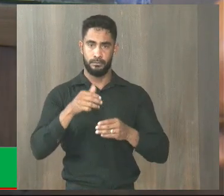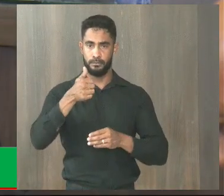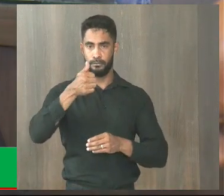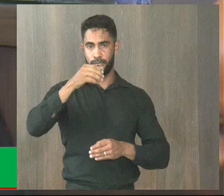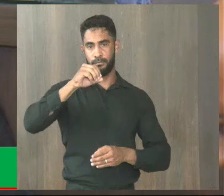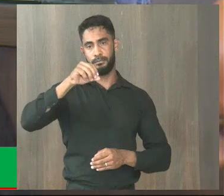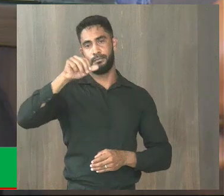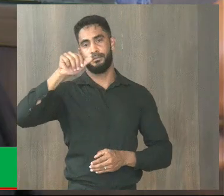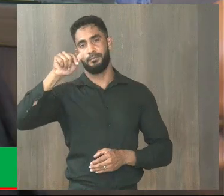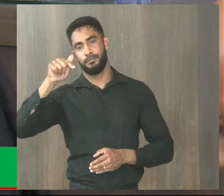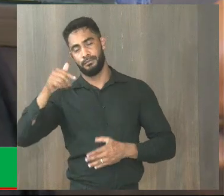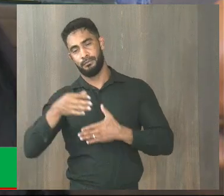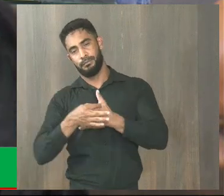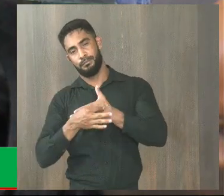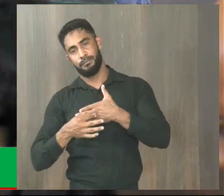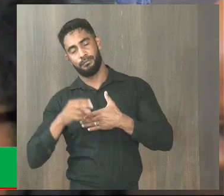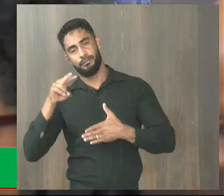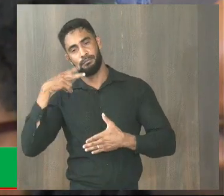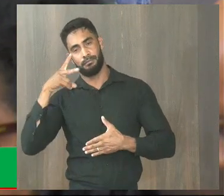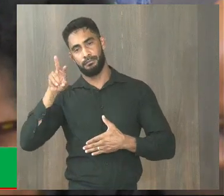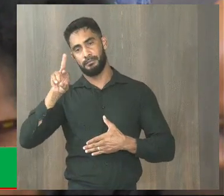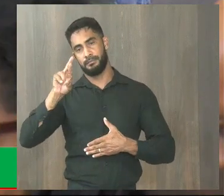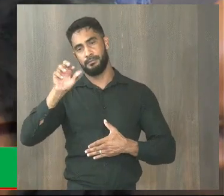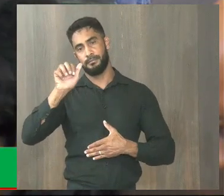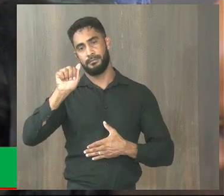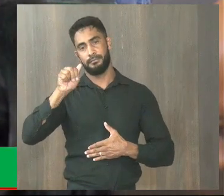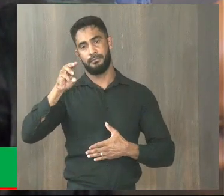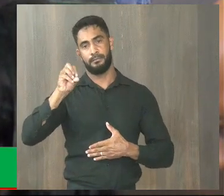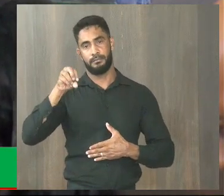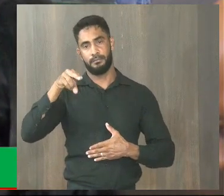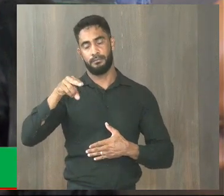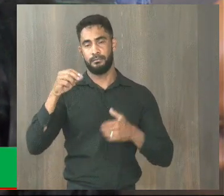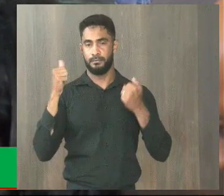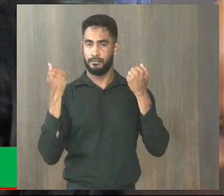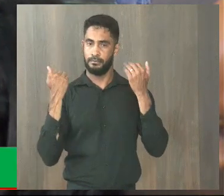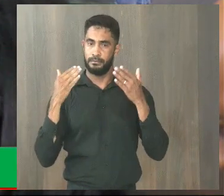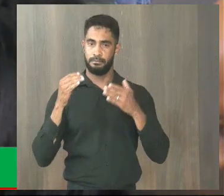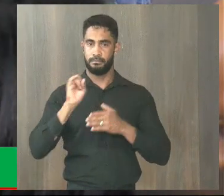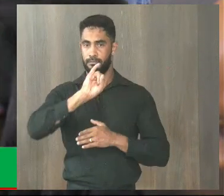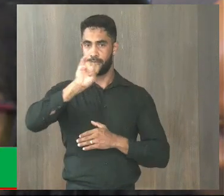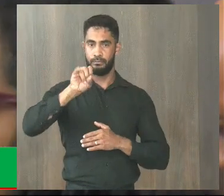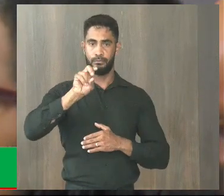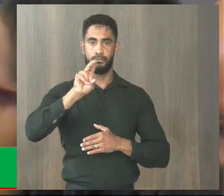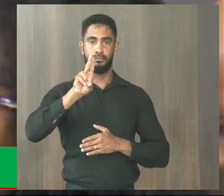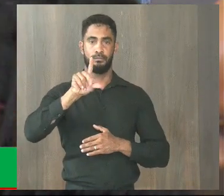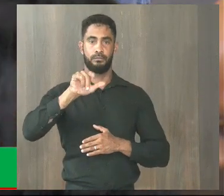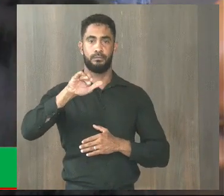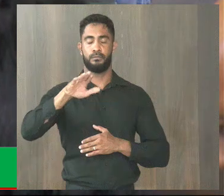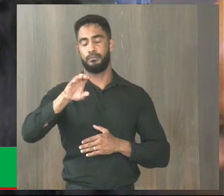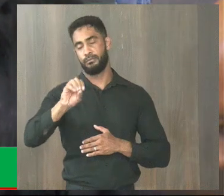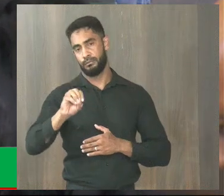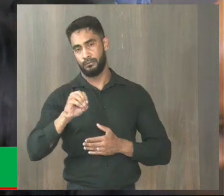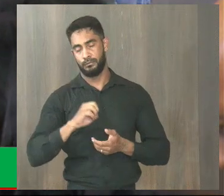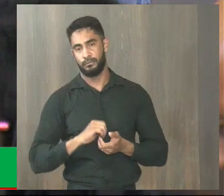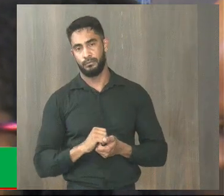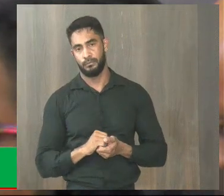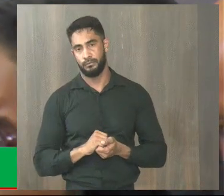de 2024, de autoria do vereador Ramon Alexandre. Moção de aplausos com o senhor Diogo Nogueira e a senhora Eugênia